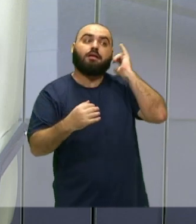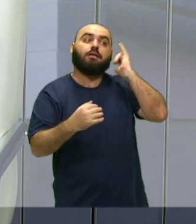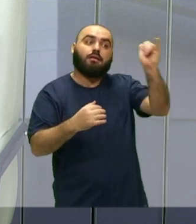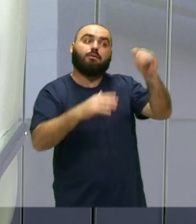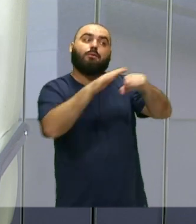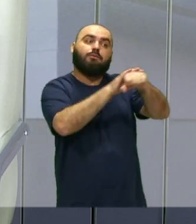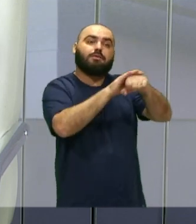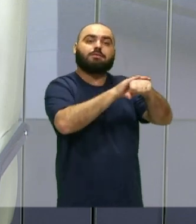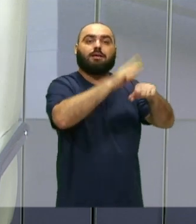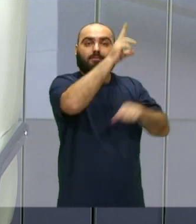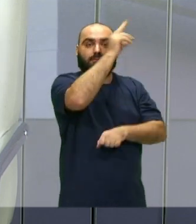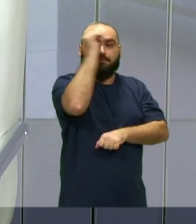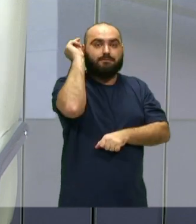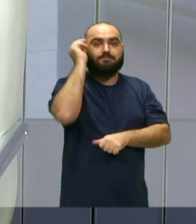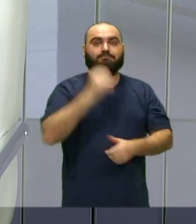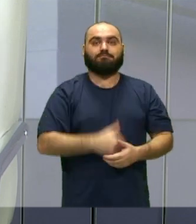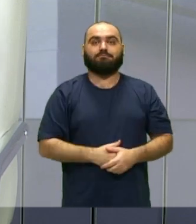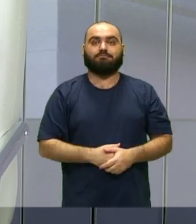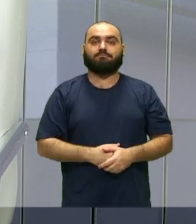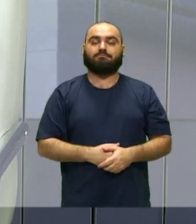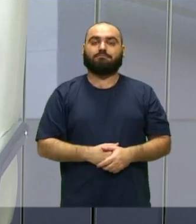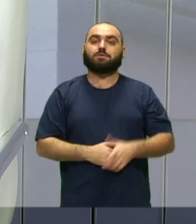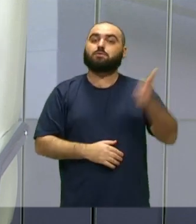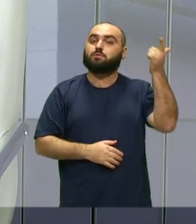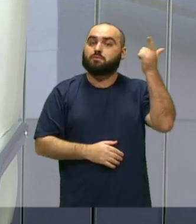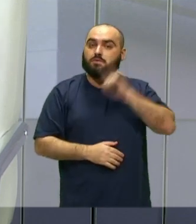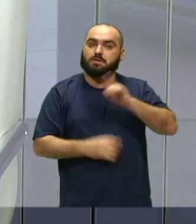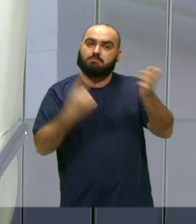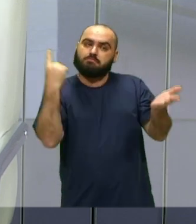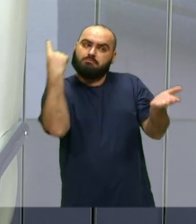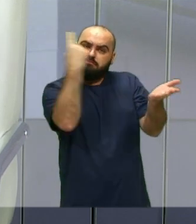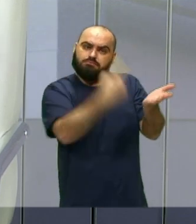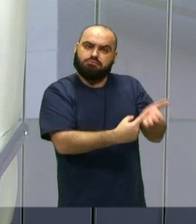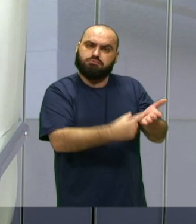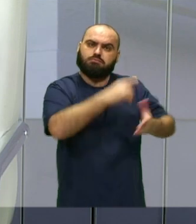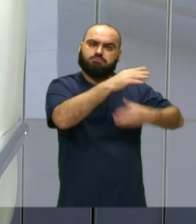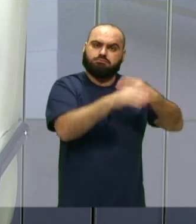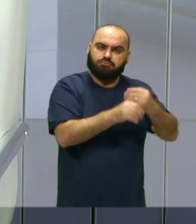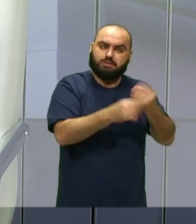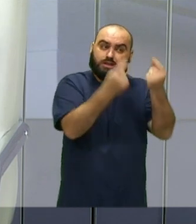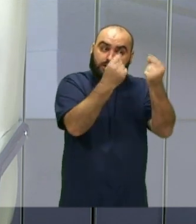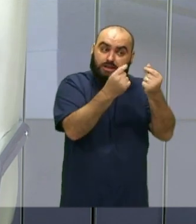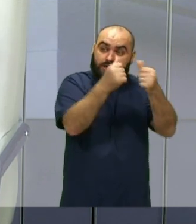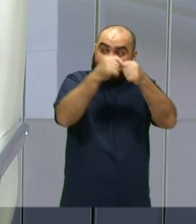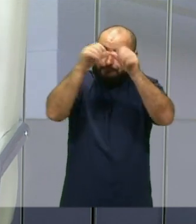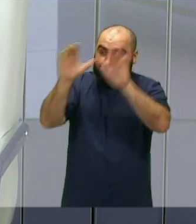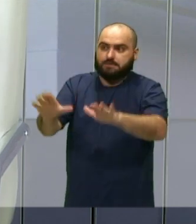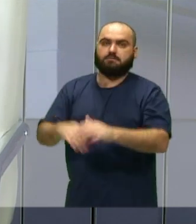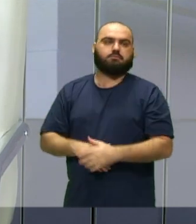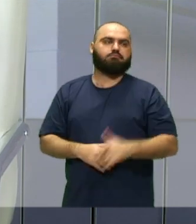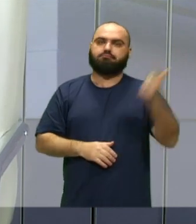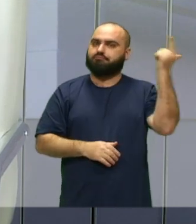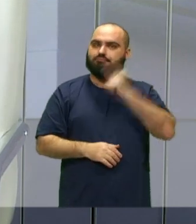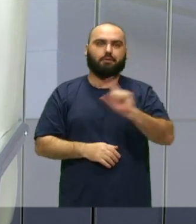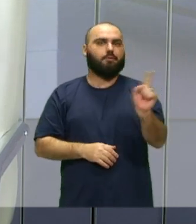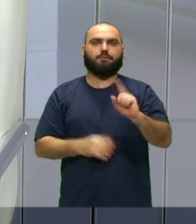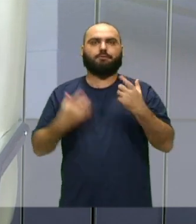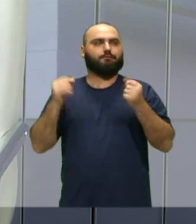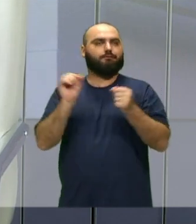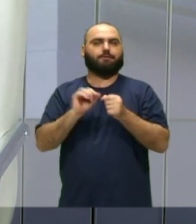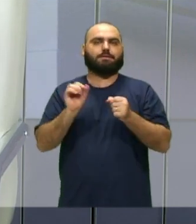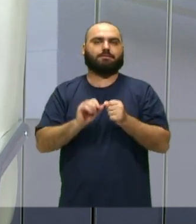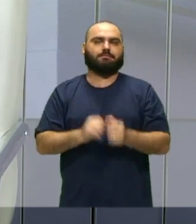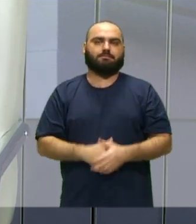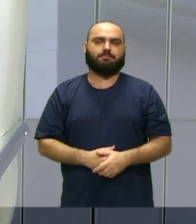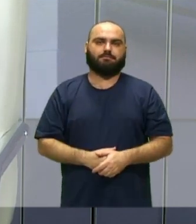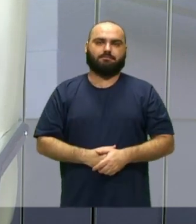conciliar. Inclusive, conseguir fazer um acordo com emenda para deixar dinheiro para fazer isso. Nem com dinheiro eles quiseram fazer. Então, não